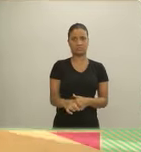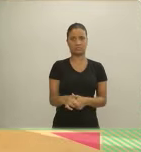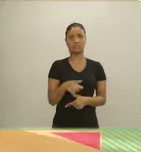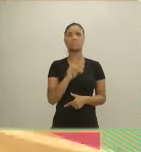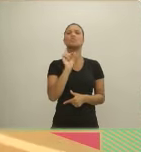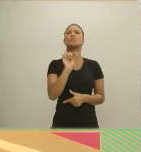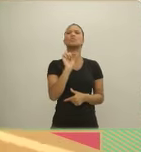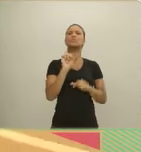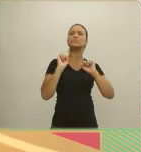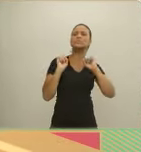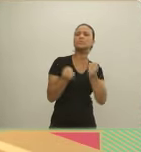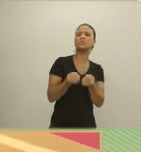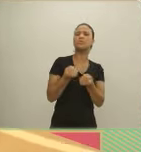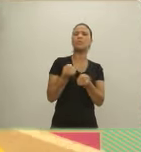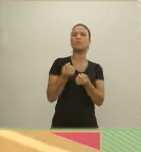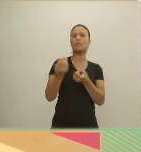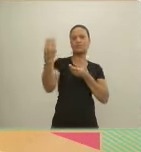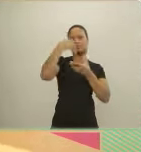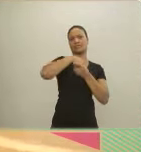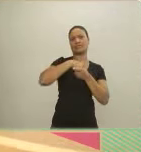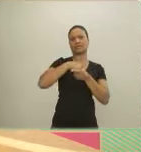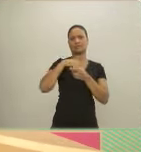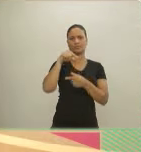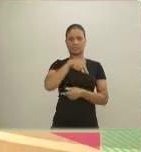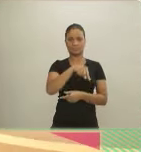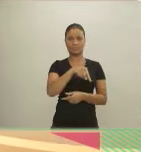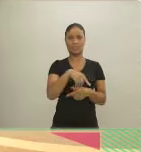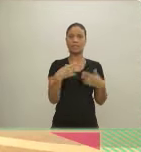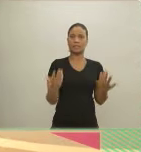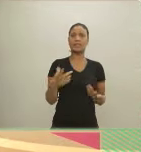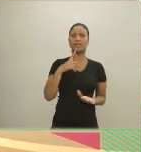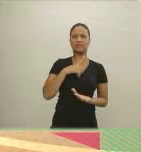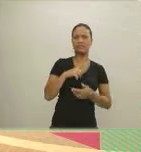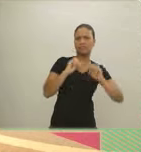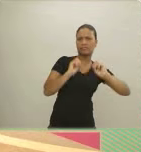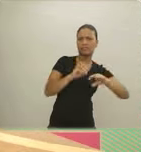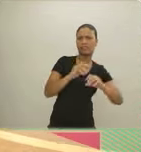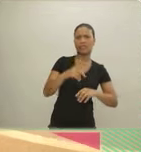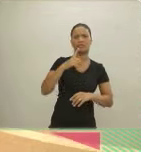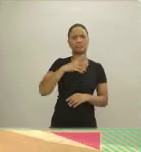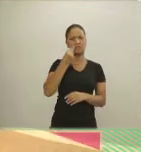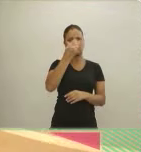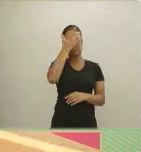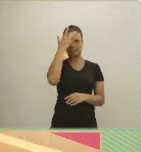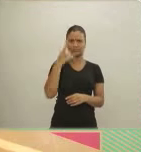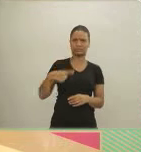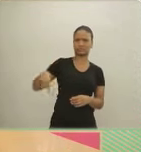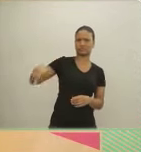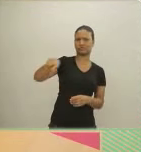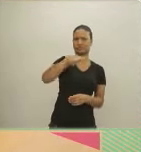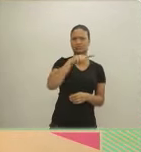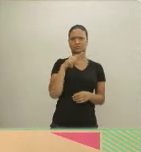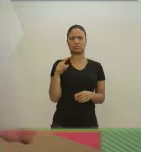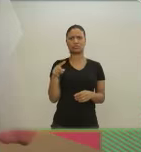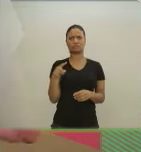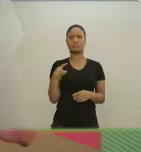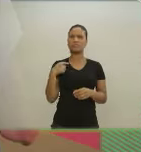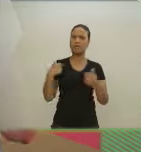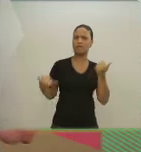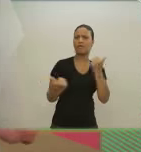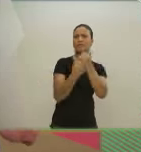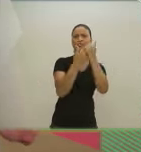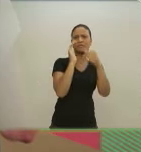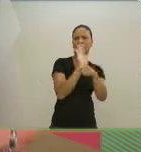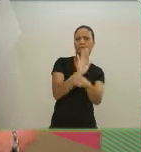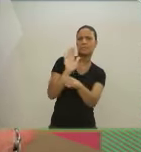seguro É dentro da técnica tem muas gente aqui para amparar para ajudar for o calor humano quer dizer não